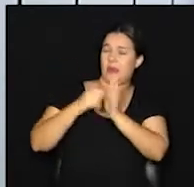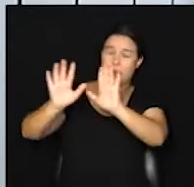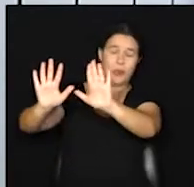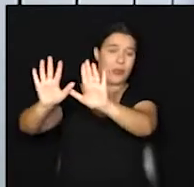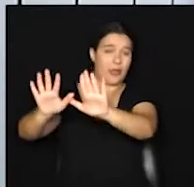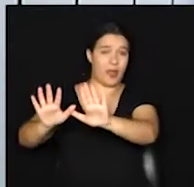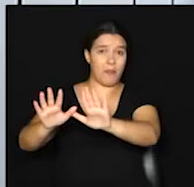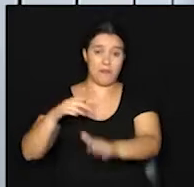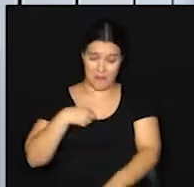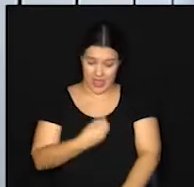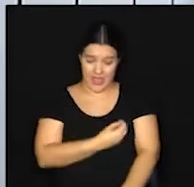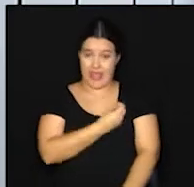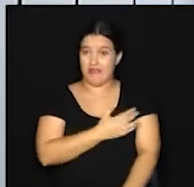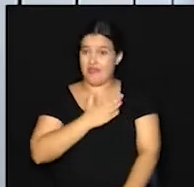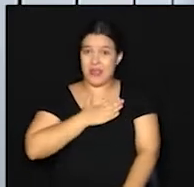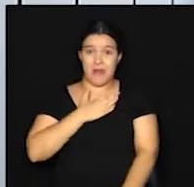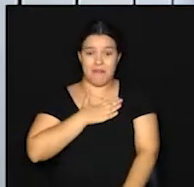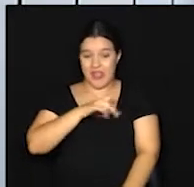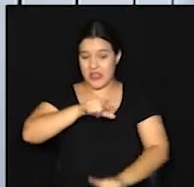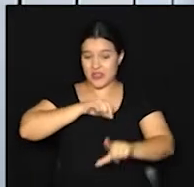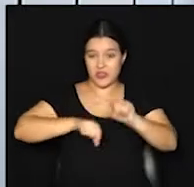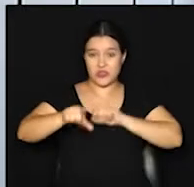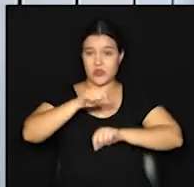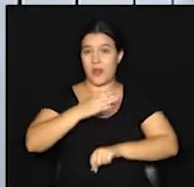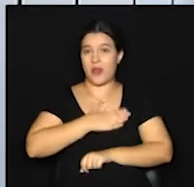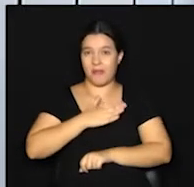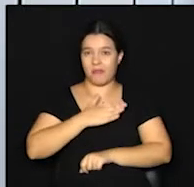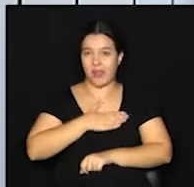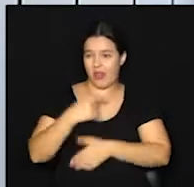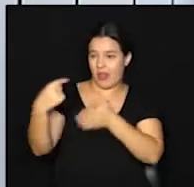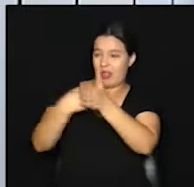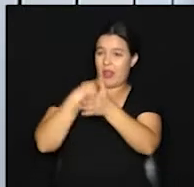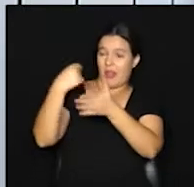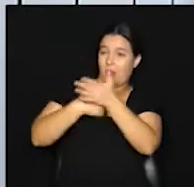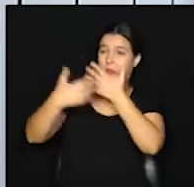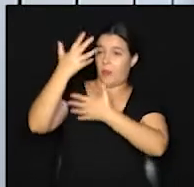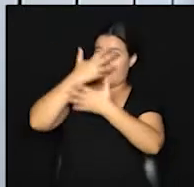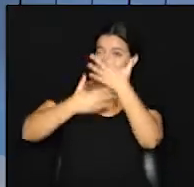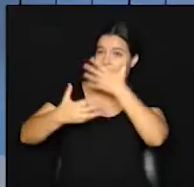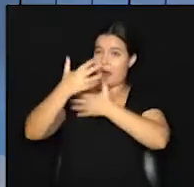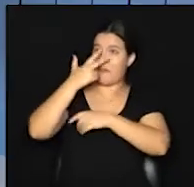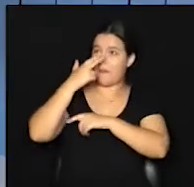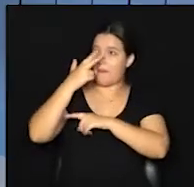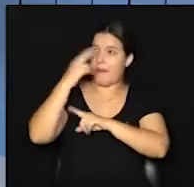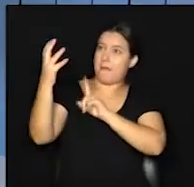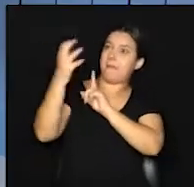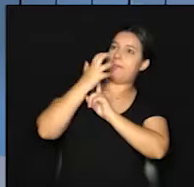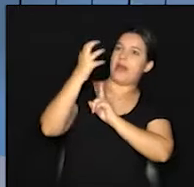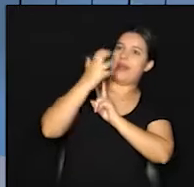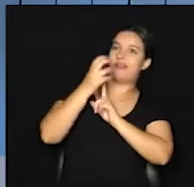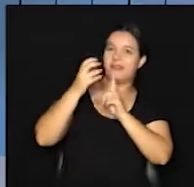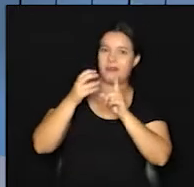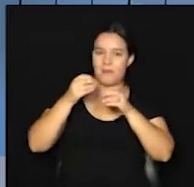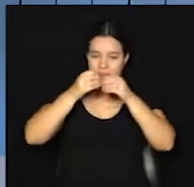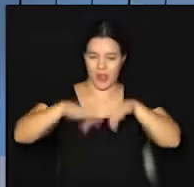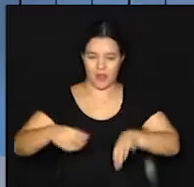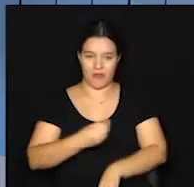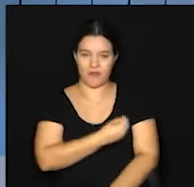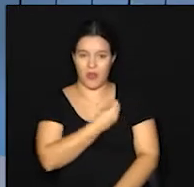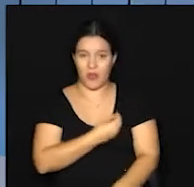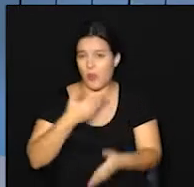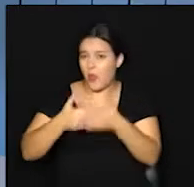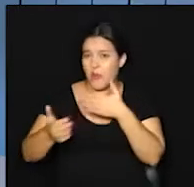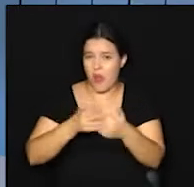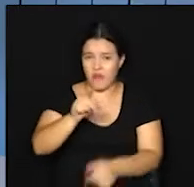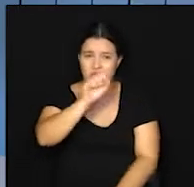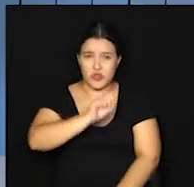cercando e vão poluindo, né? Vão prejudicando a nossa vida. E, na verdade, o que a gente precisa é ser feliz. Não importa se você é solteiro, se você é casado,